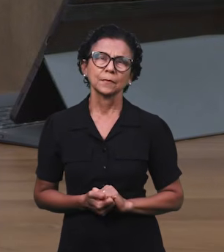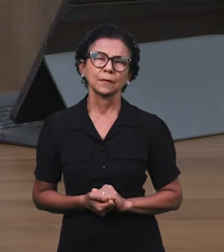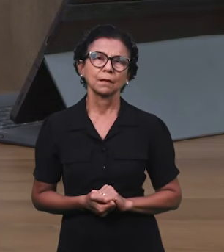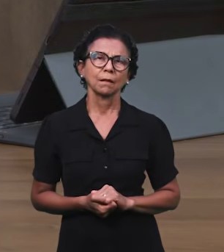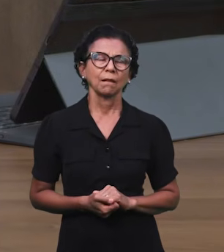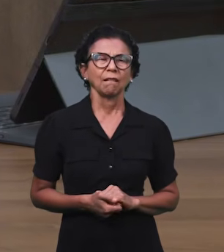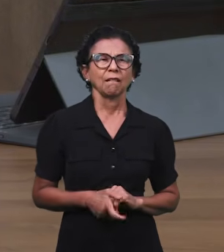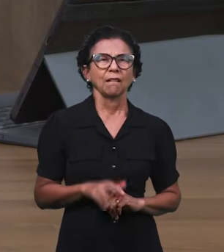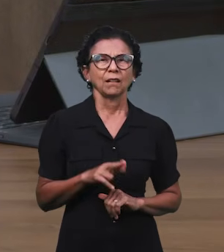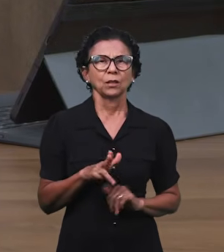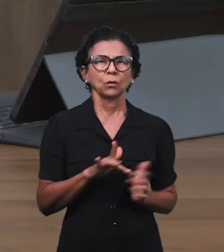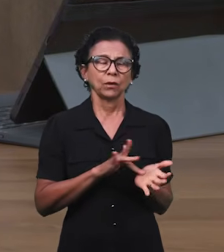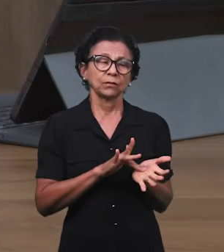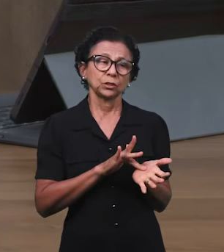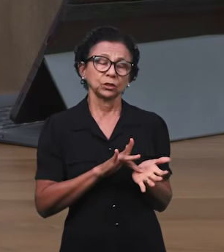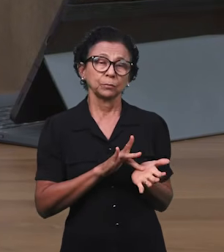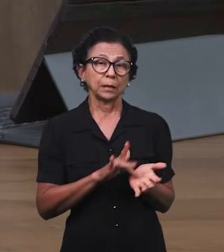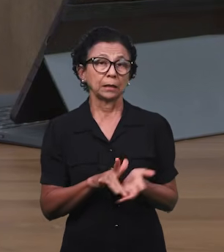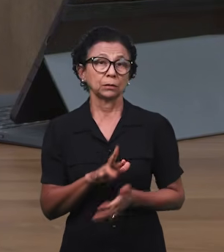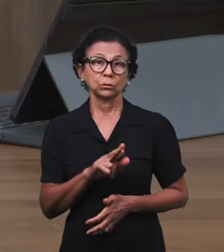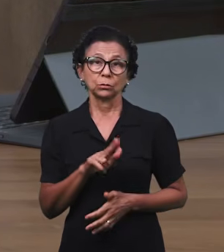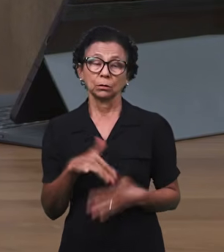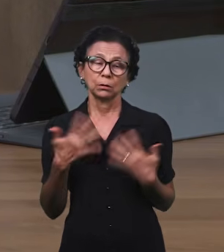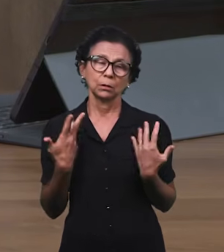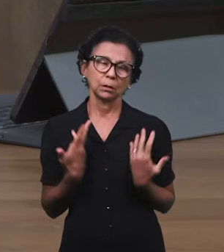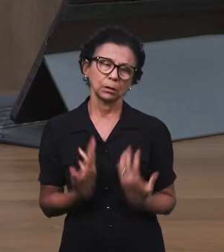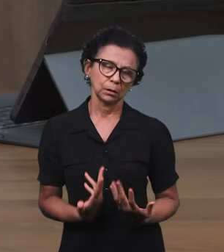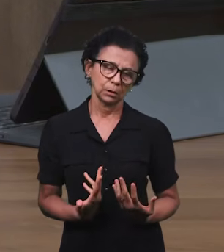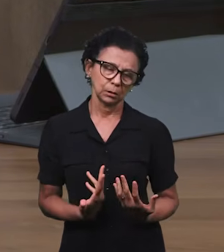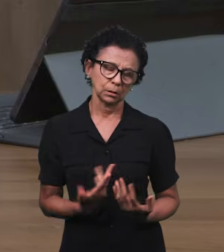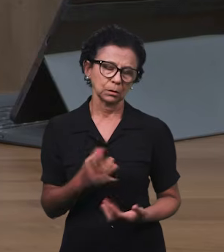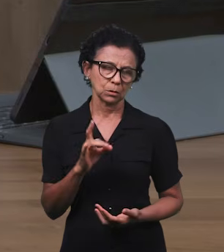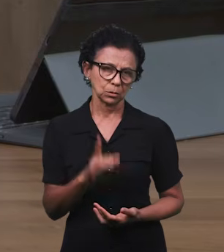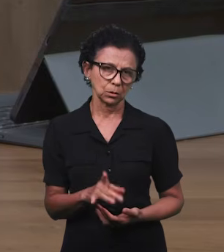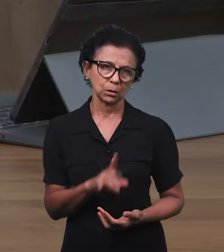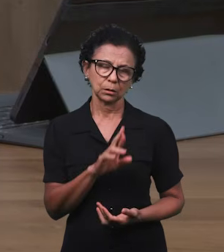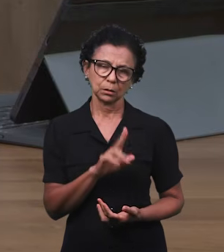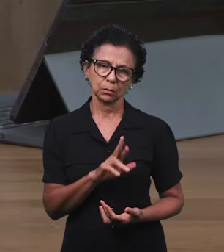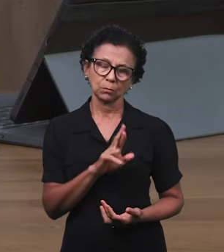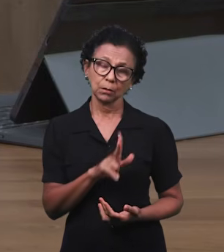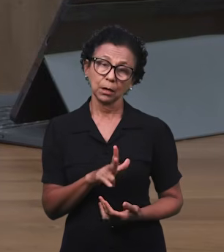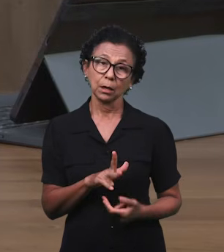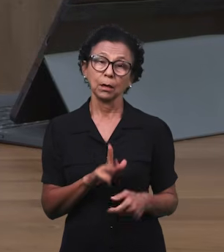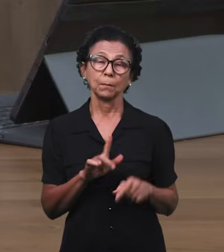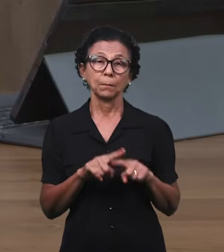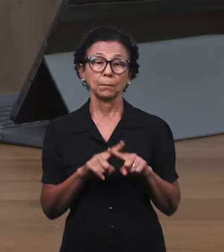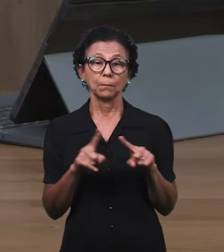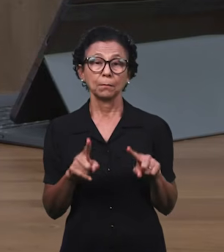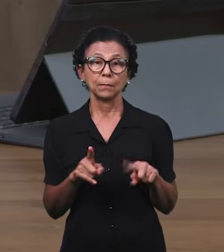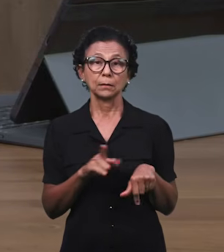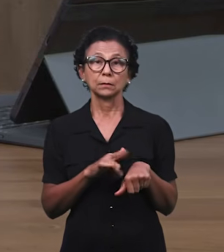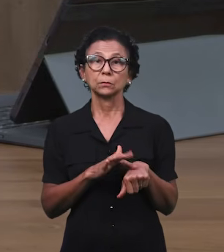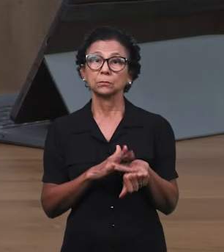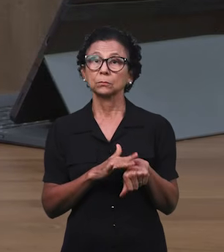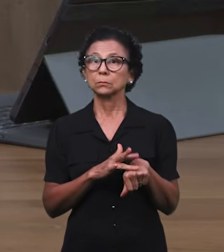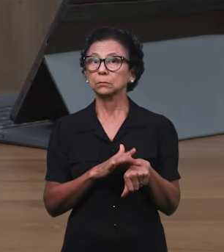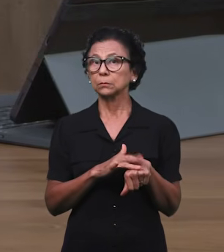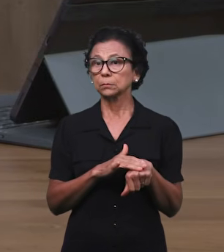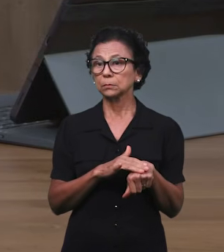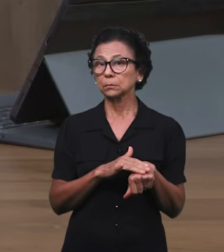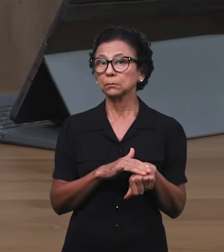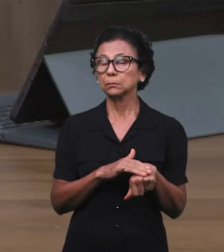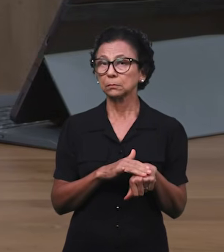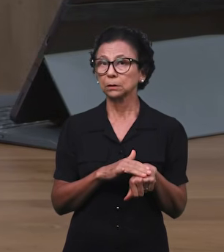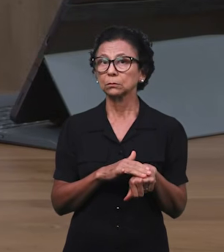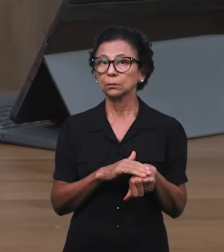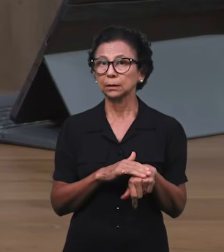corpo mole, não é só cansaço. Não é isso. É uma doença, é algo que